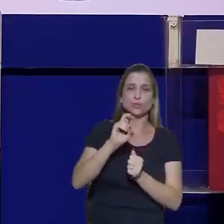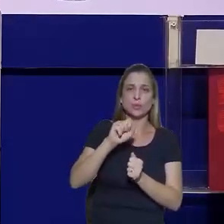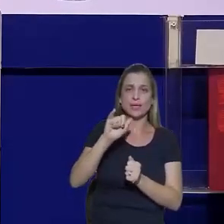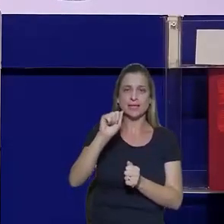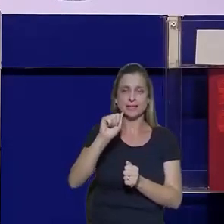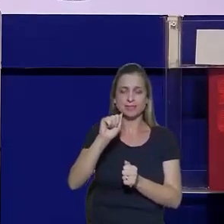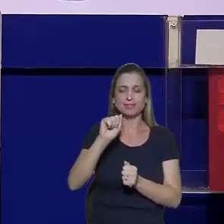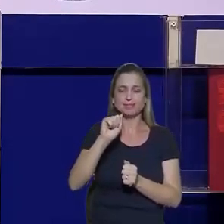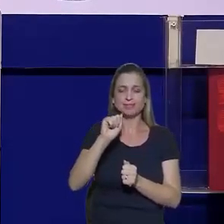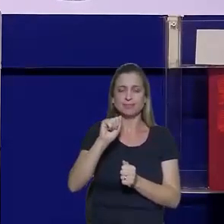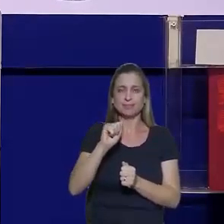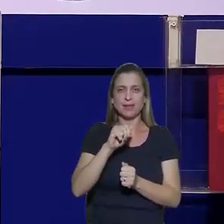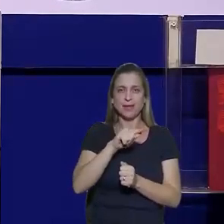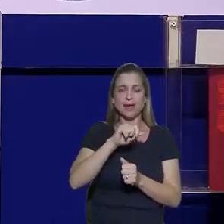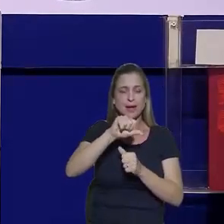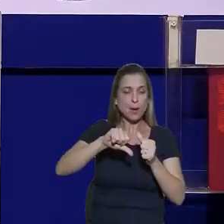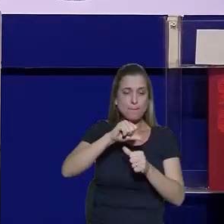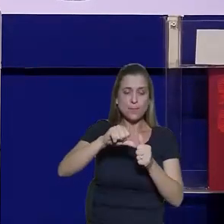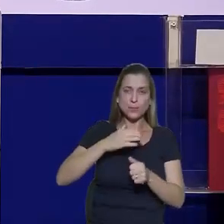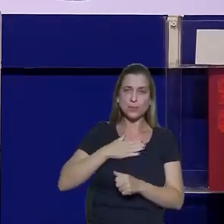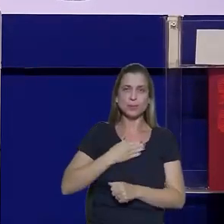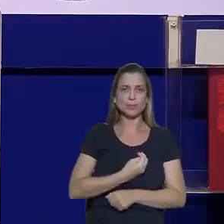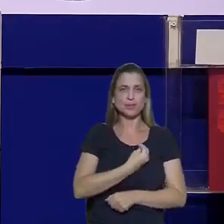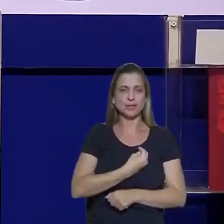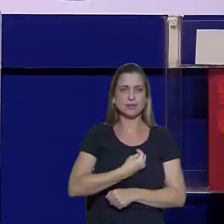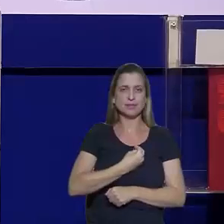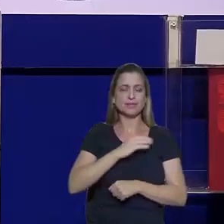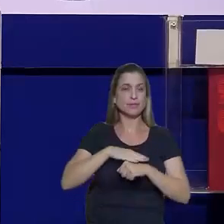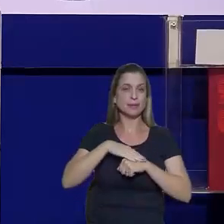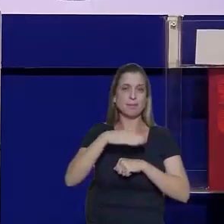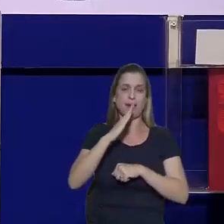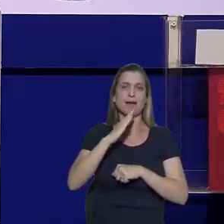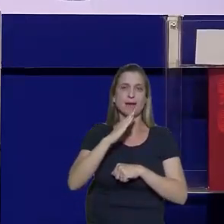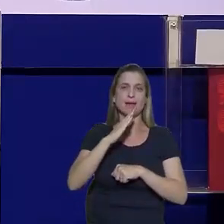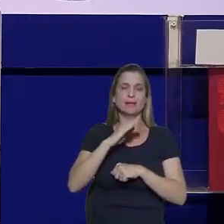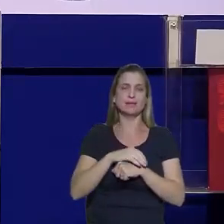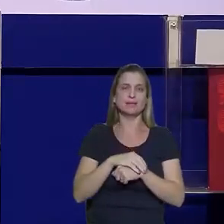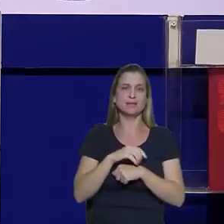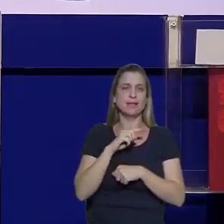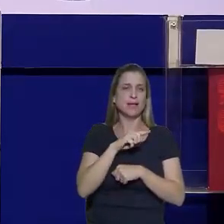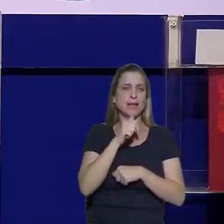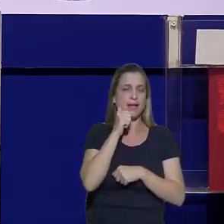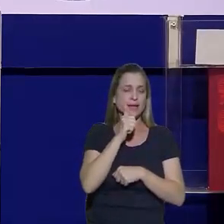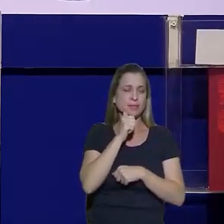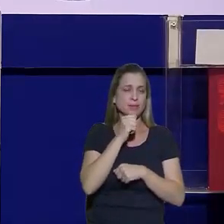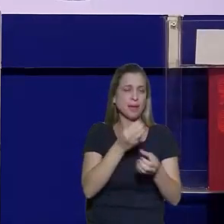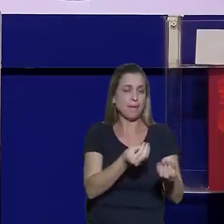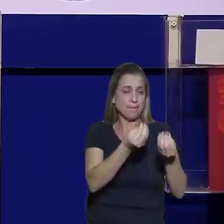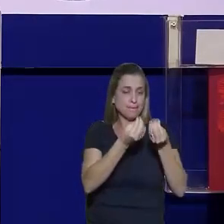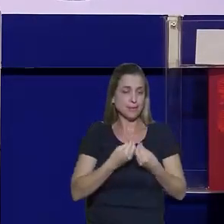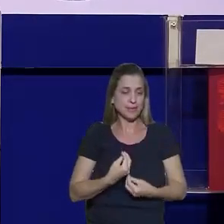pessoa que transformou a minha vida. Mais do que isso, eu costumo dizer que ela me deu essa vida que eu vivo